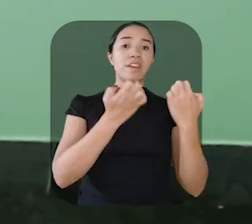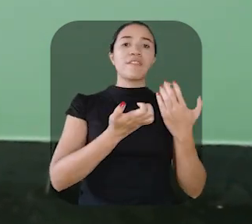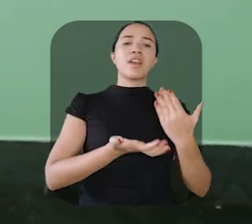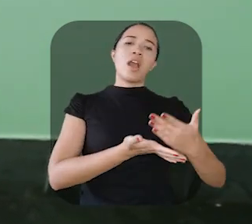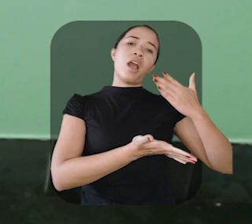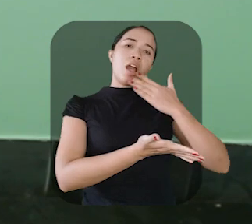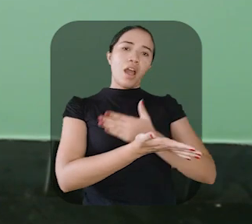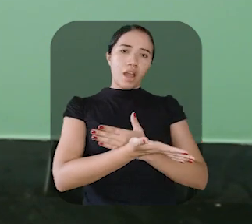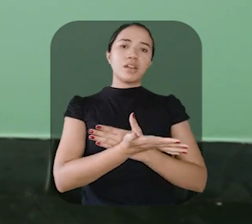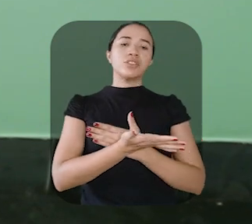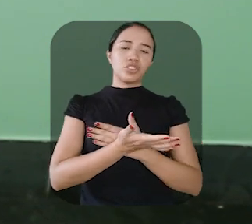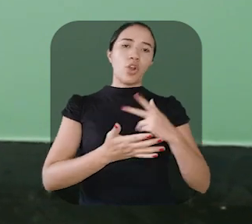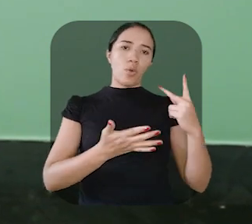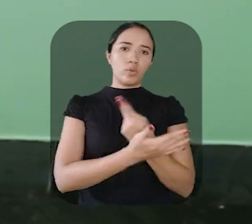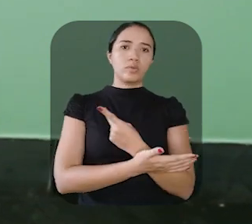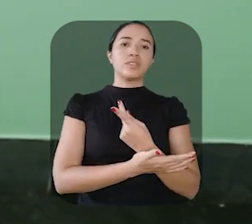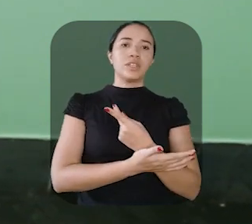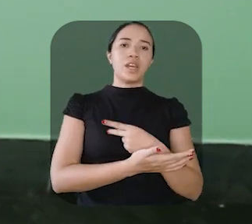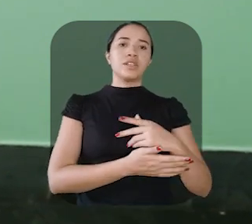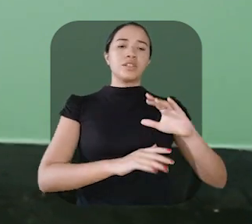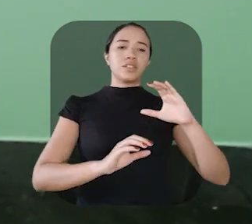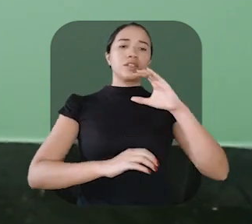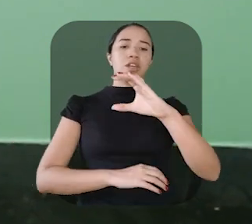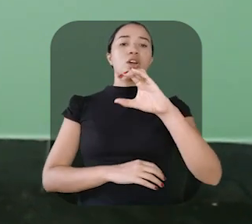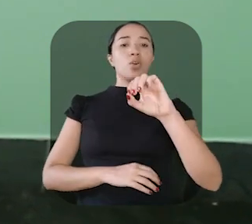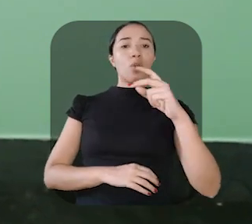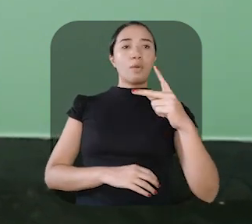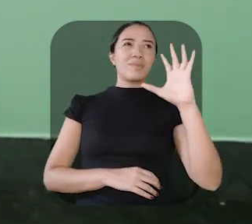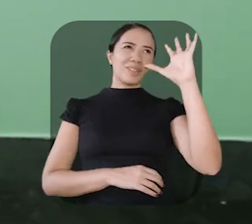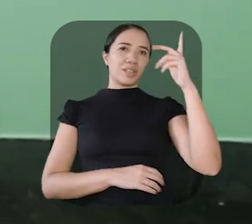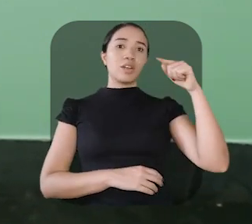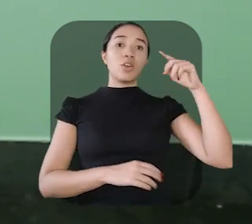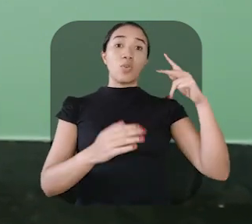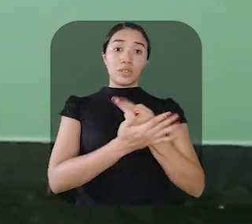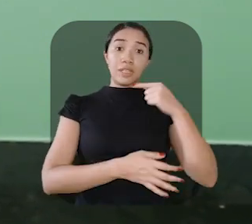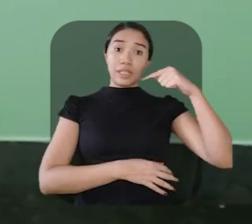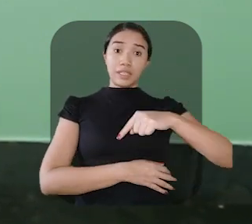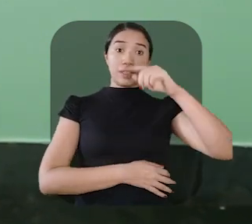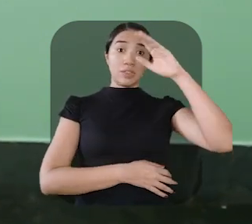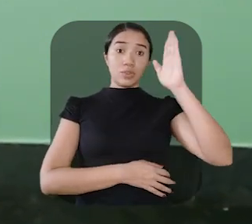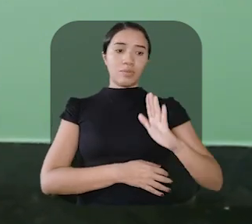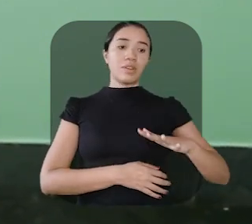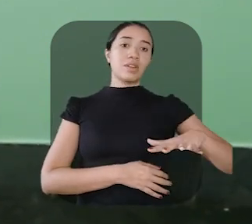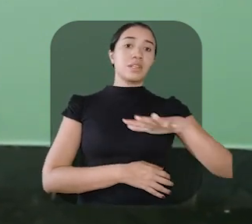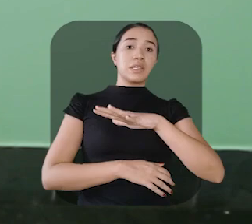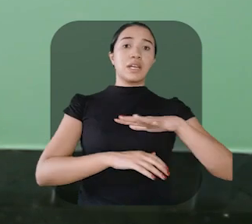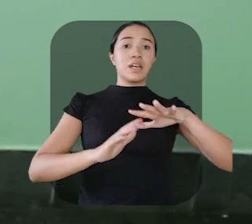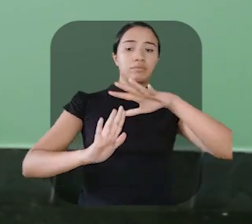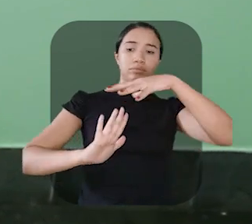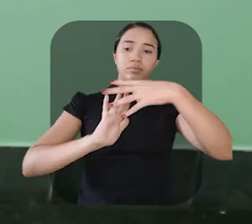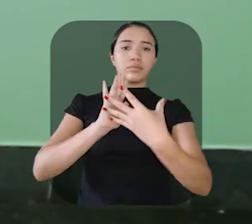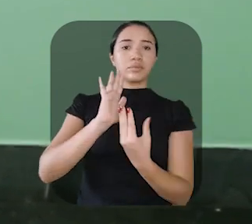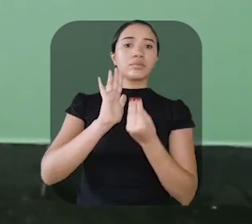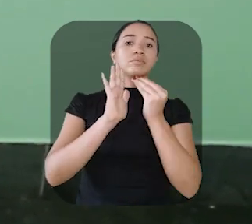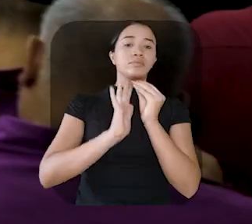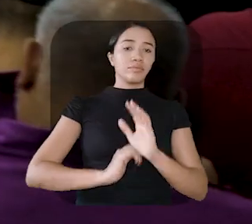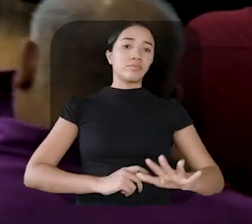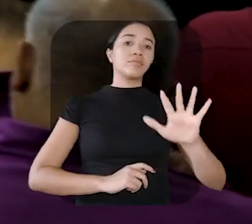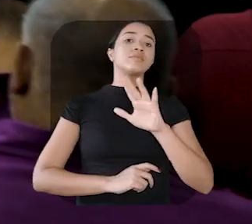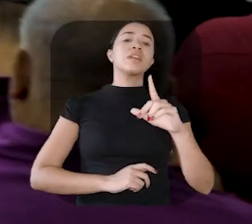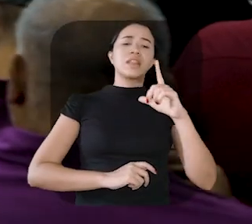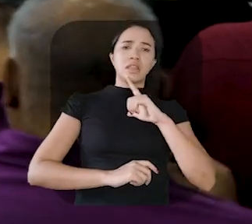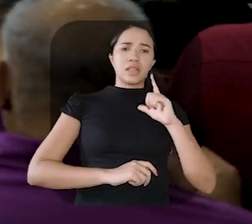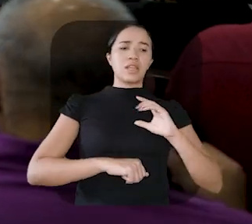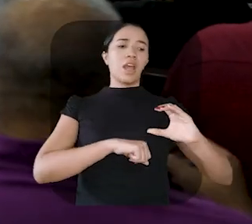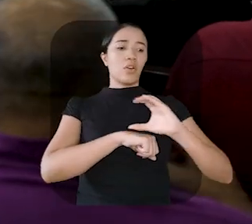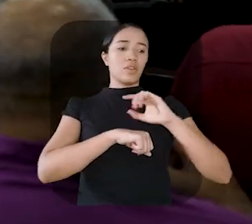que antecede a COP do clima, que vai acontecer no Brasil, neste território que é a Amazônia. Nós